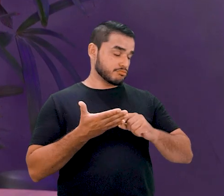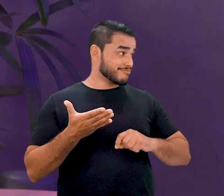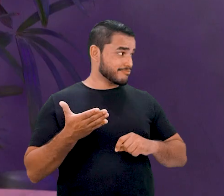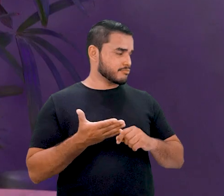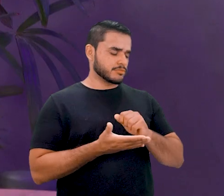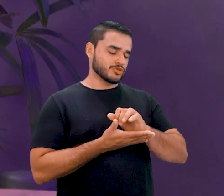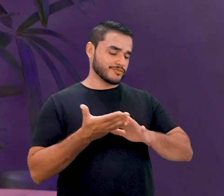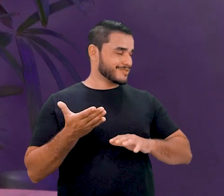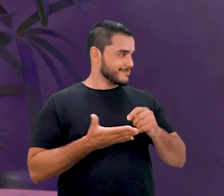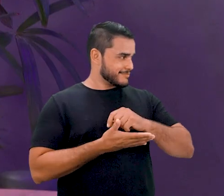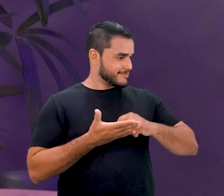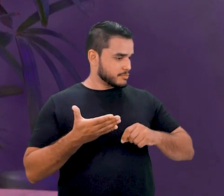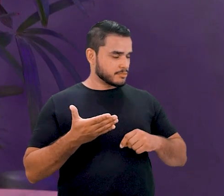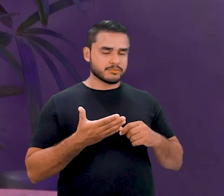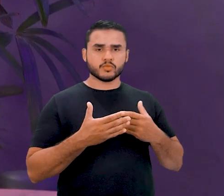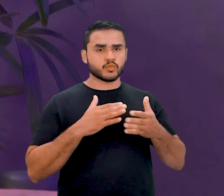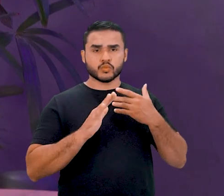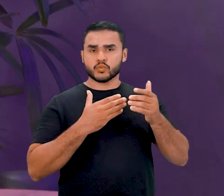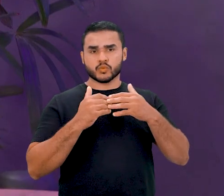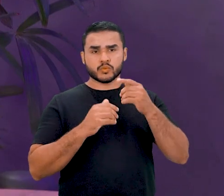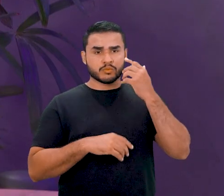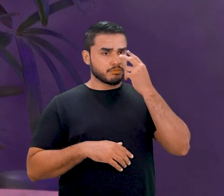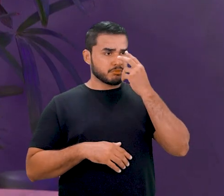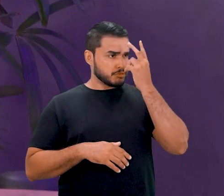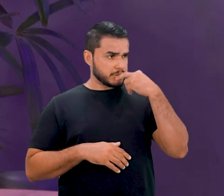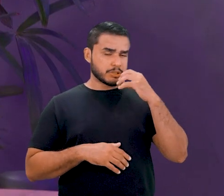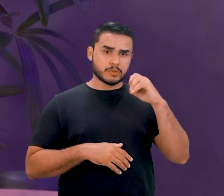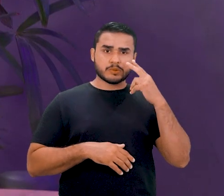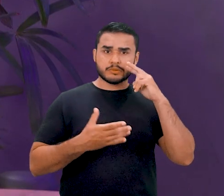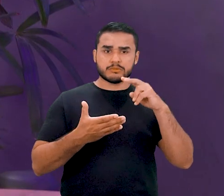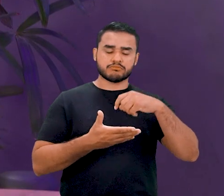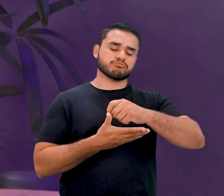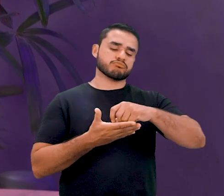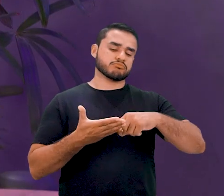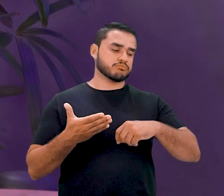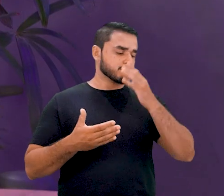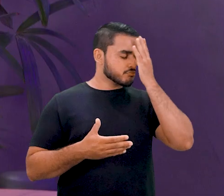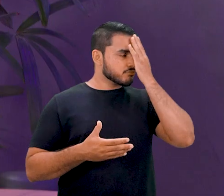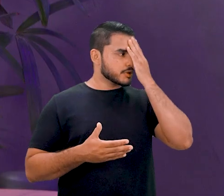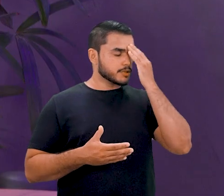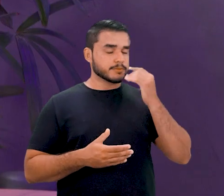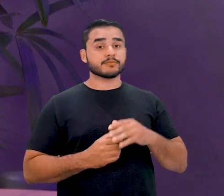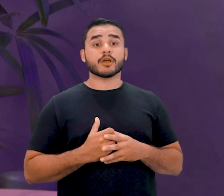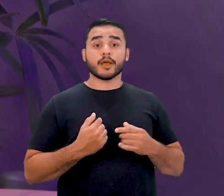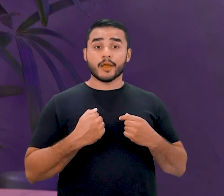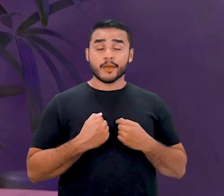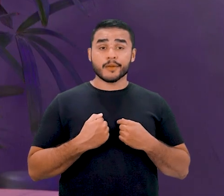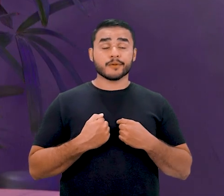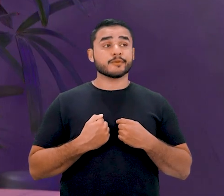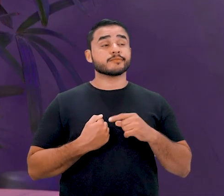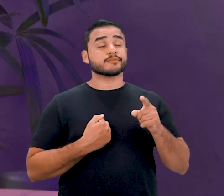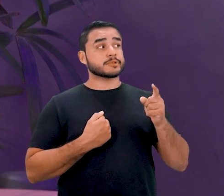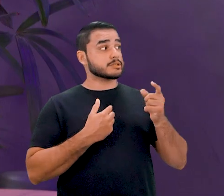assim, não importava se você não enxergava, você tinha que escrever à mão. E aí eu esperei terminar a aula e disse,